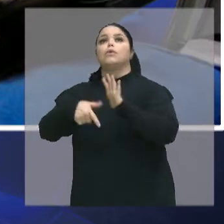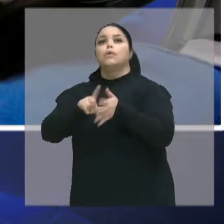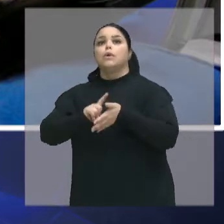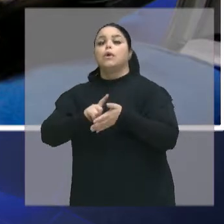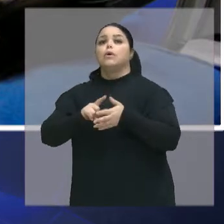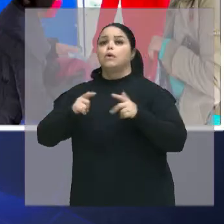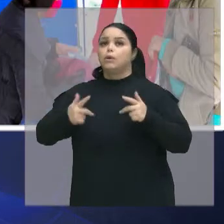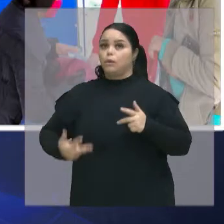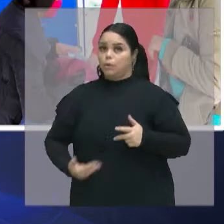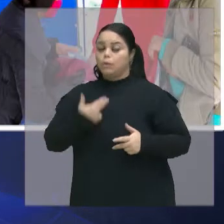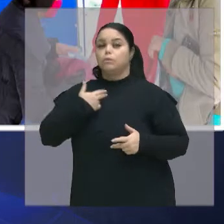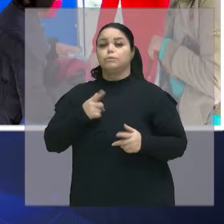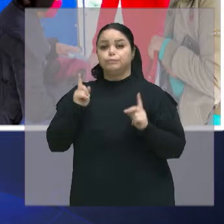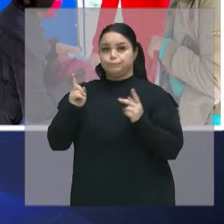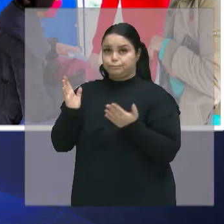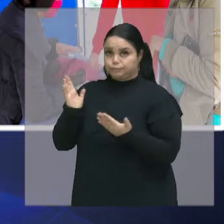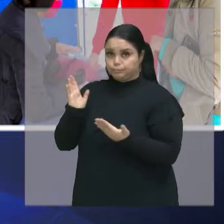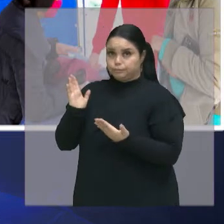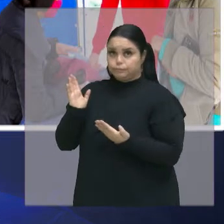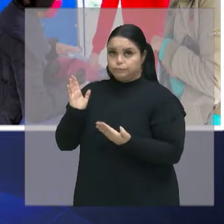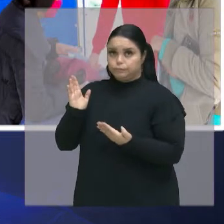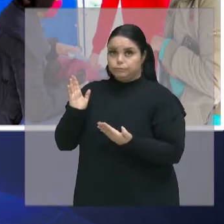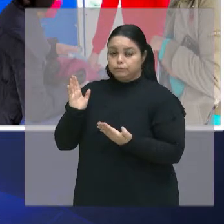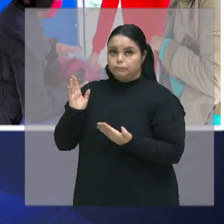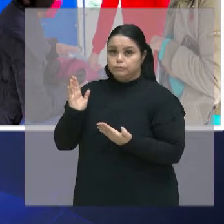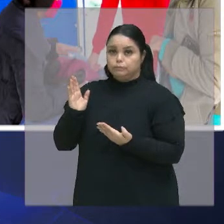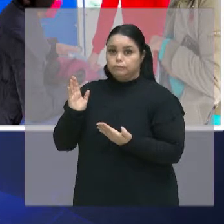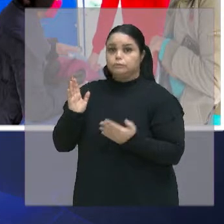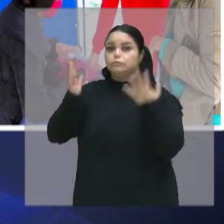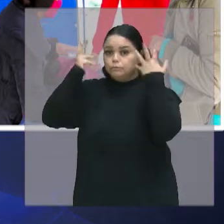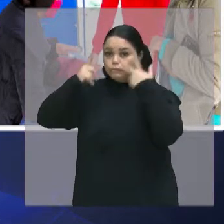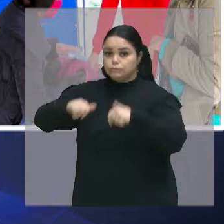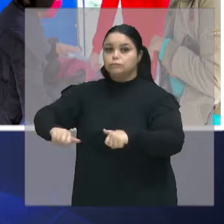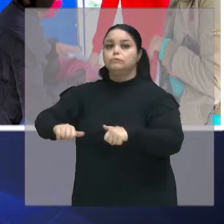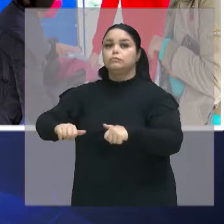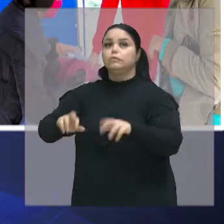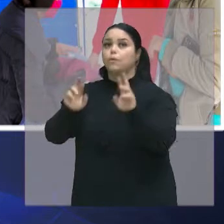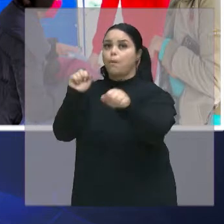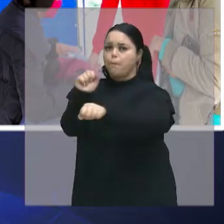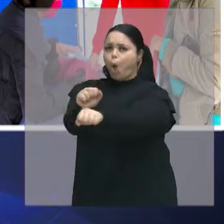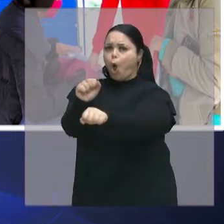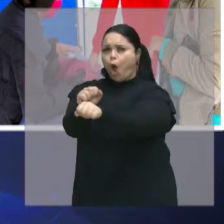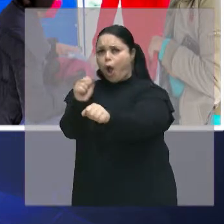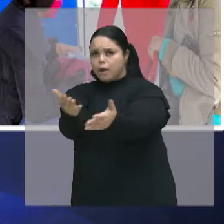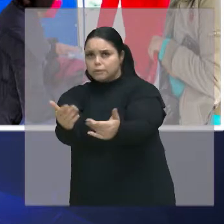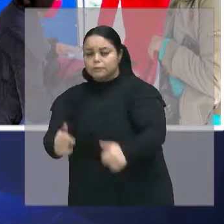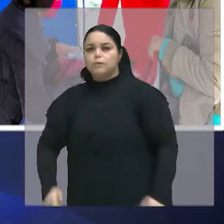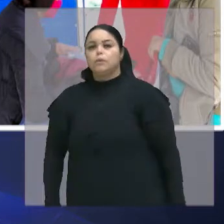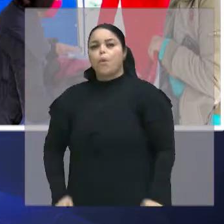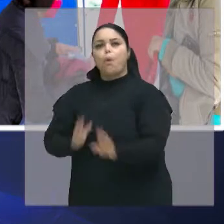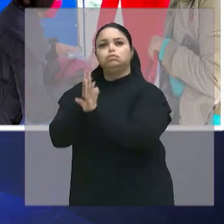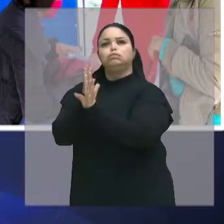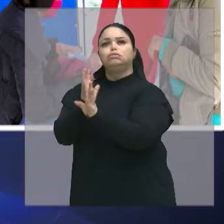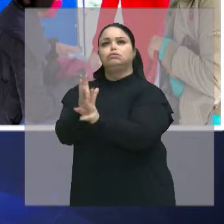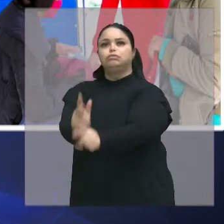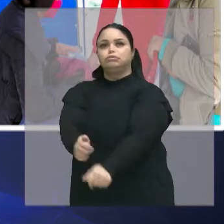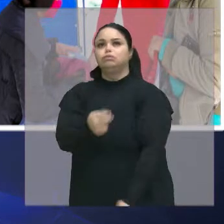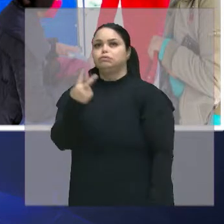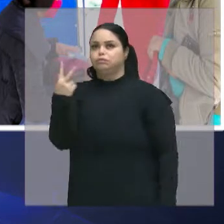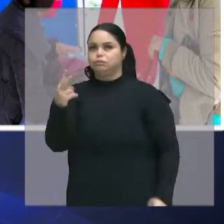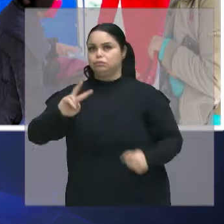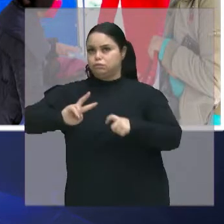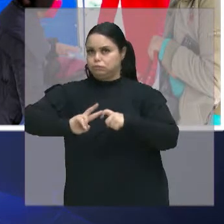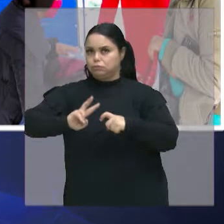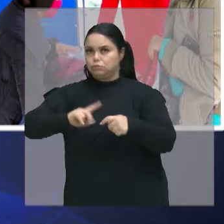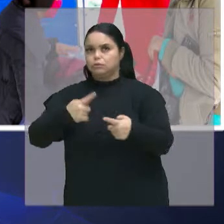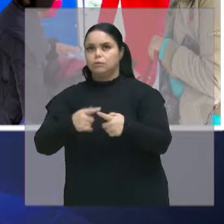operação. Outra, por favor. Isso daqui são os animais que estavam esperando na fila para falar com 2 veterinários,